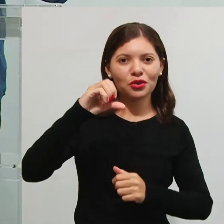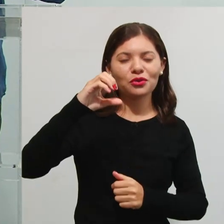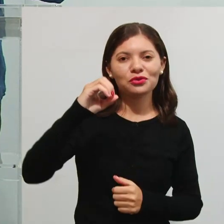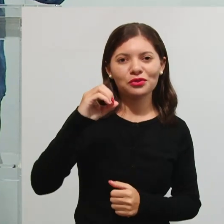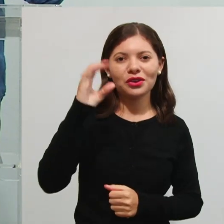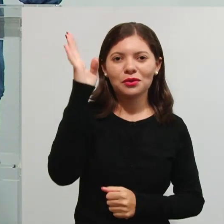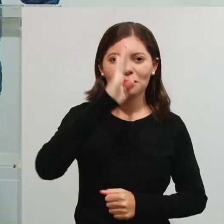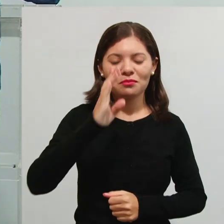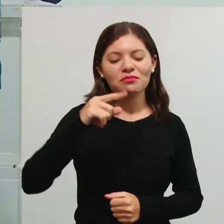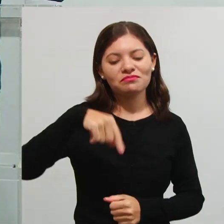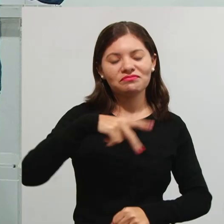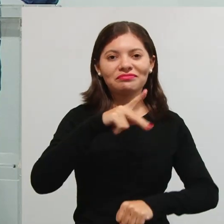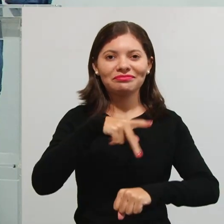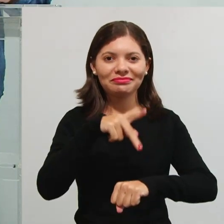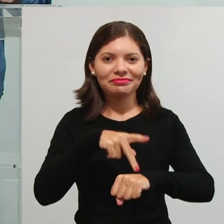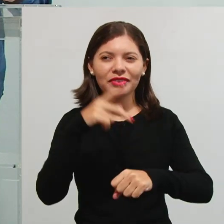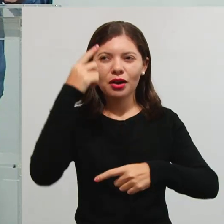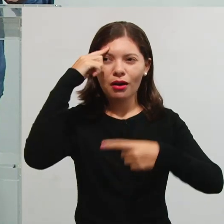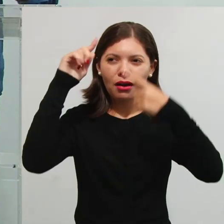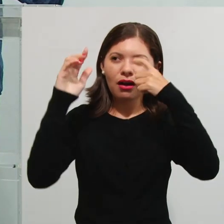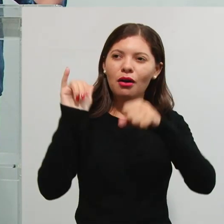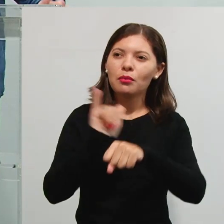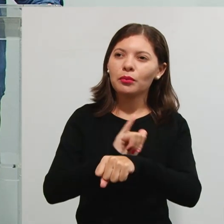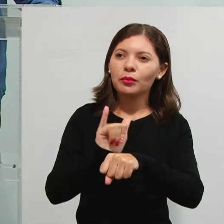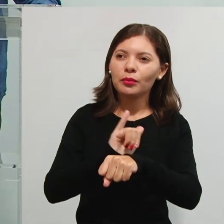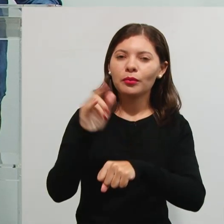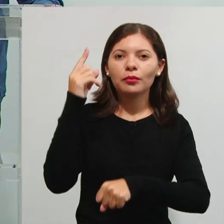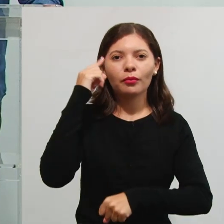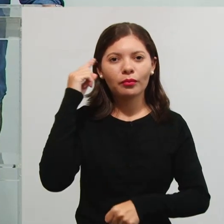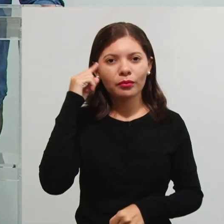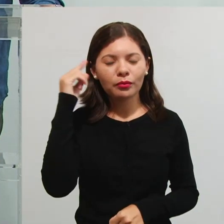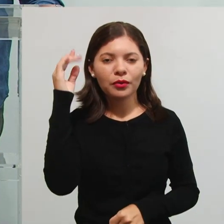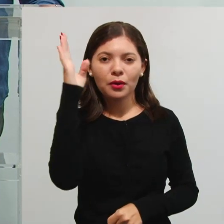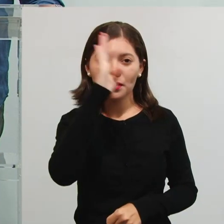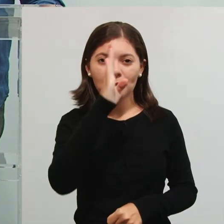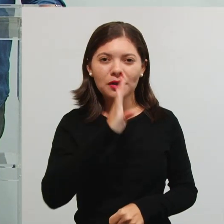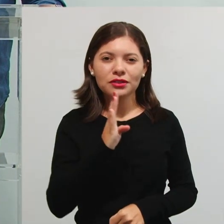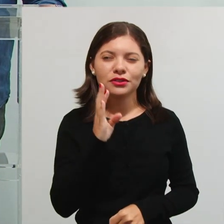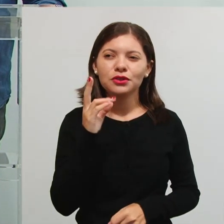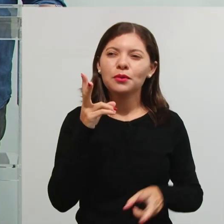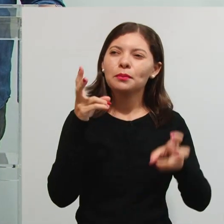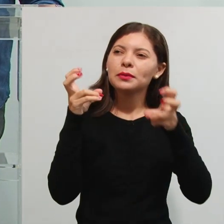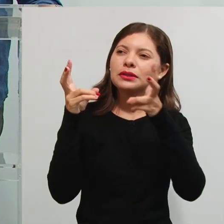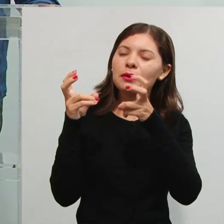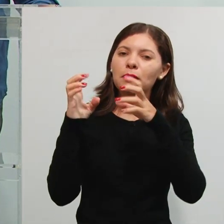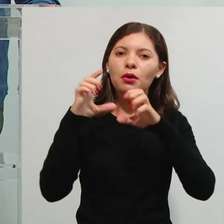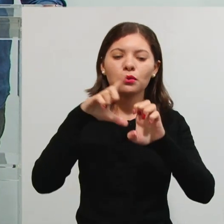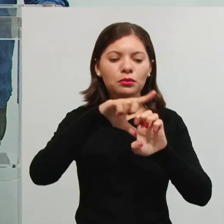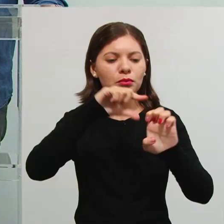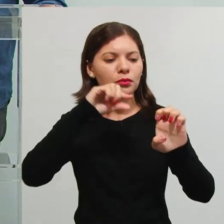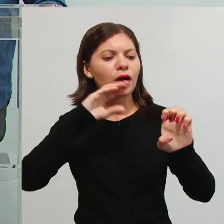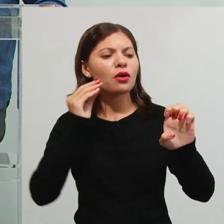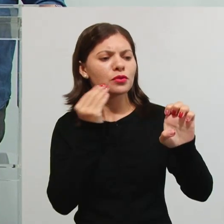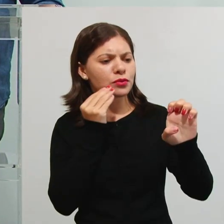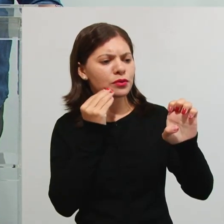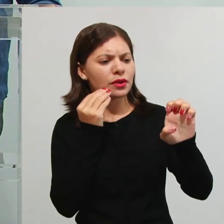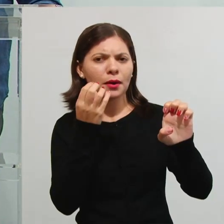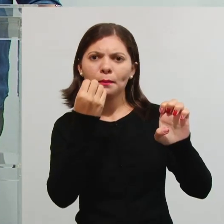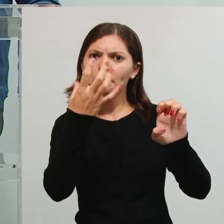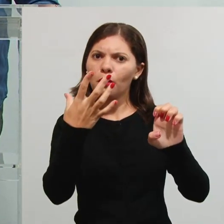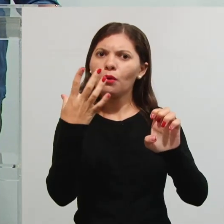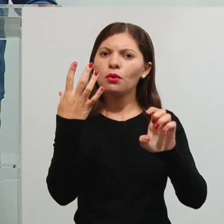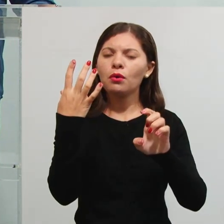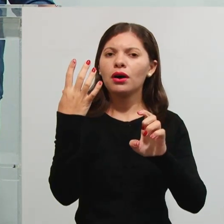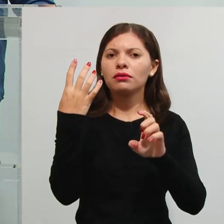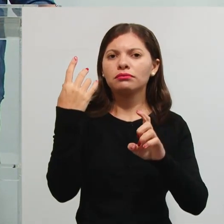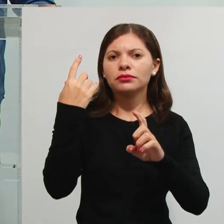país, começou a pensar de uma forma estratégica. O Brasil viu que os empreendedores seriam uma oportunidade de alavancar